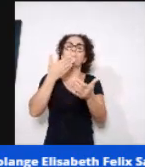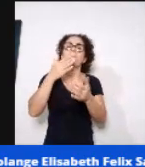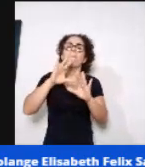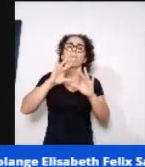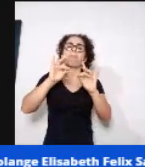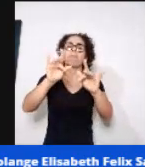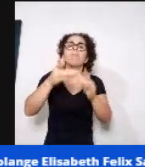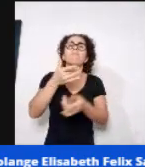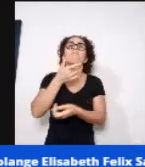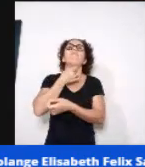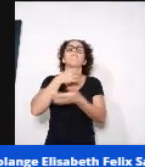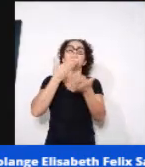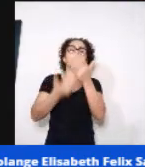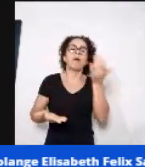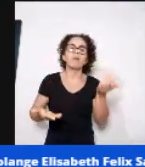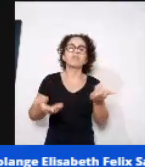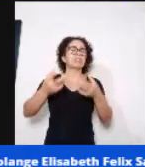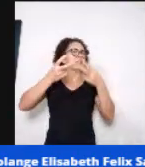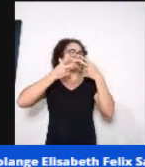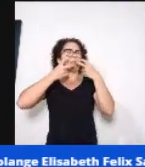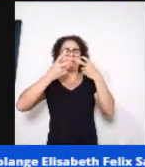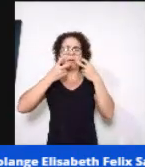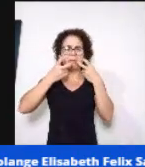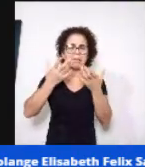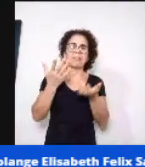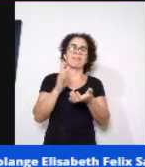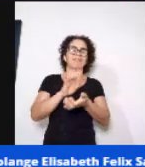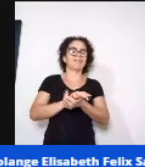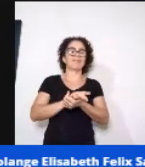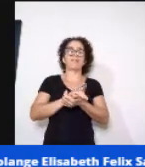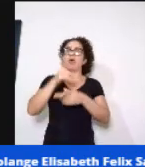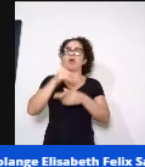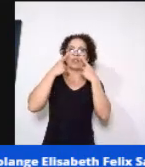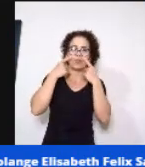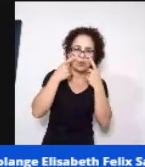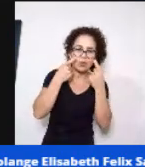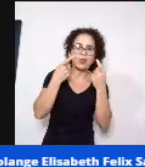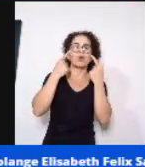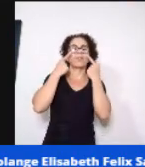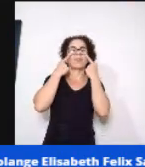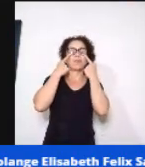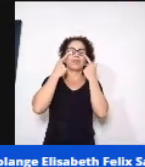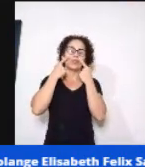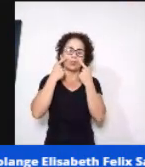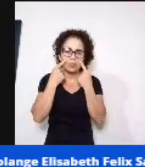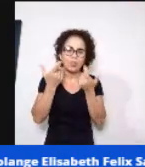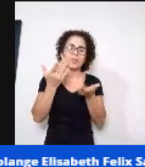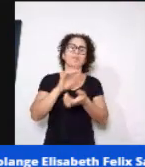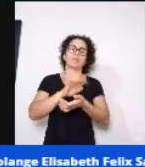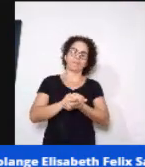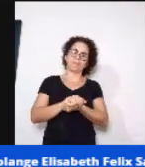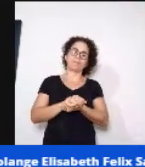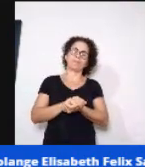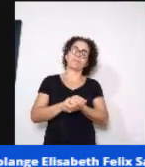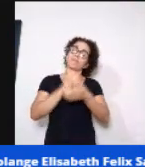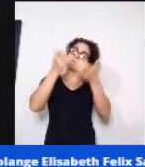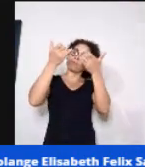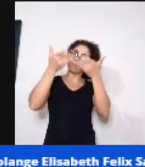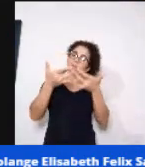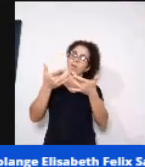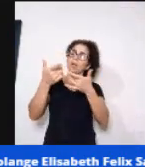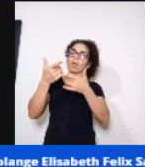de tanto que a gente grita, a gente chora muito, pessoal, a gente chora muito. Como eu falei para vocês no